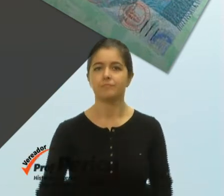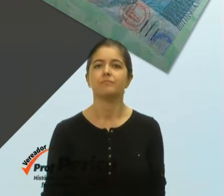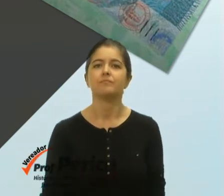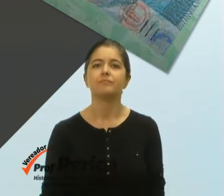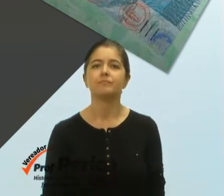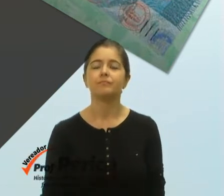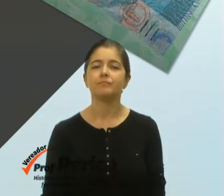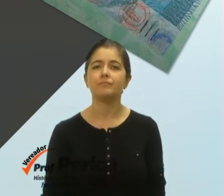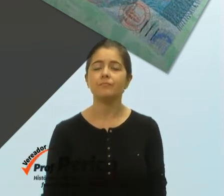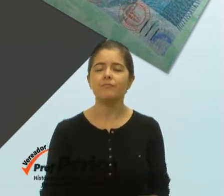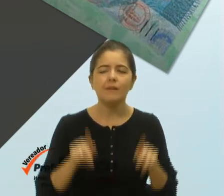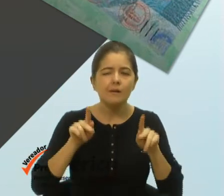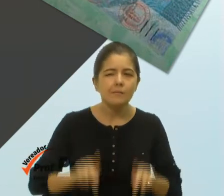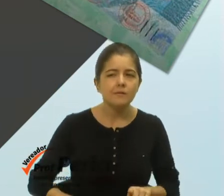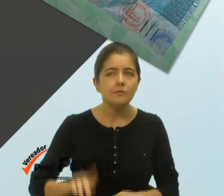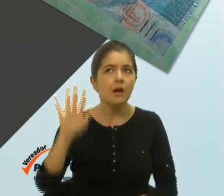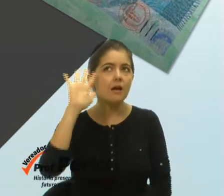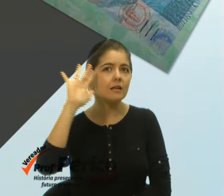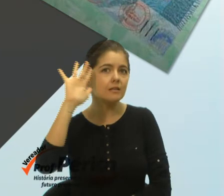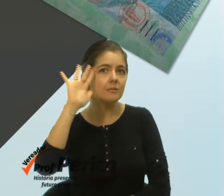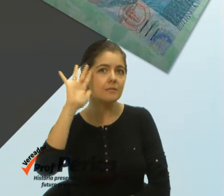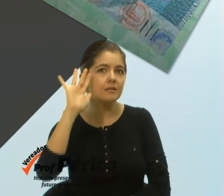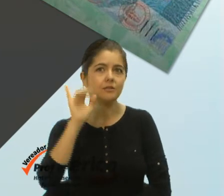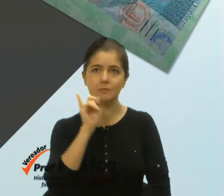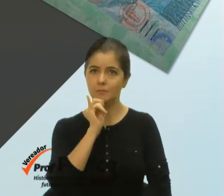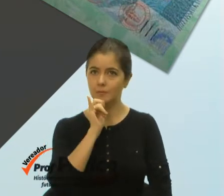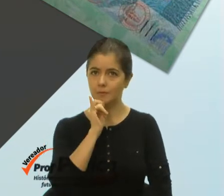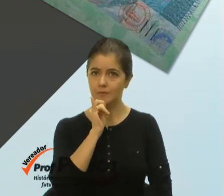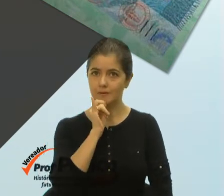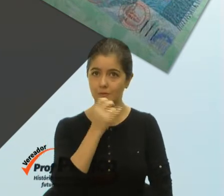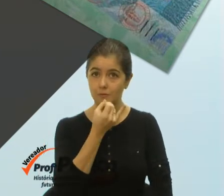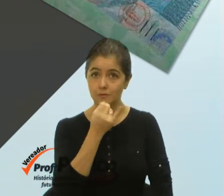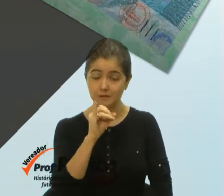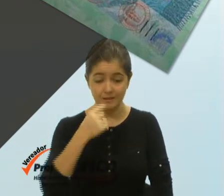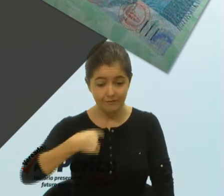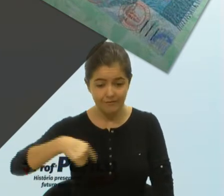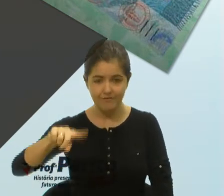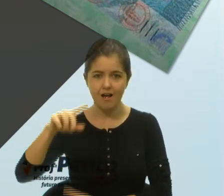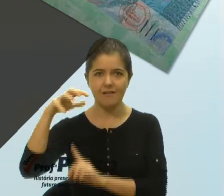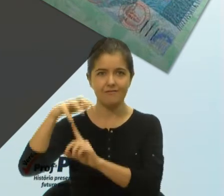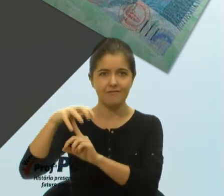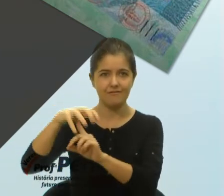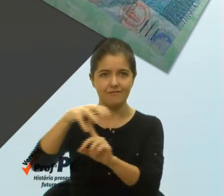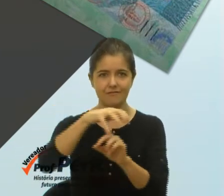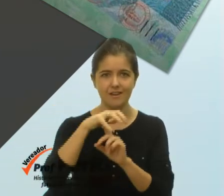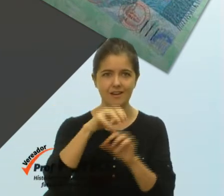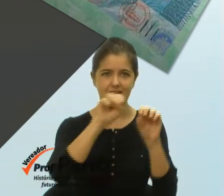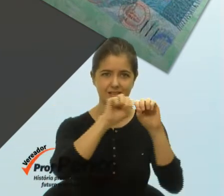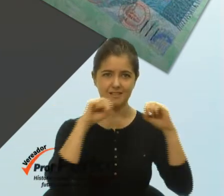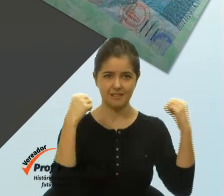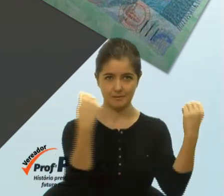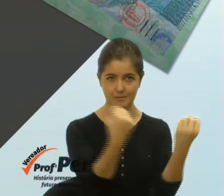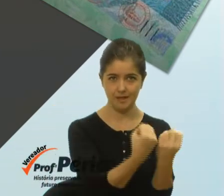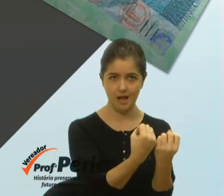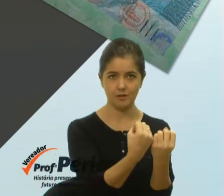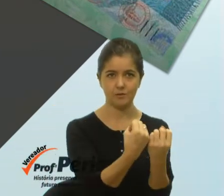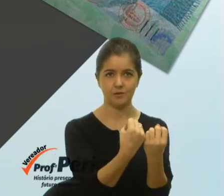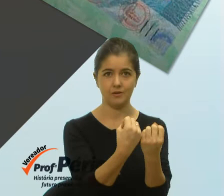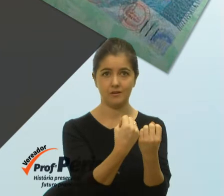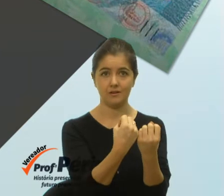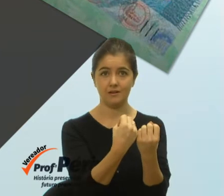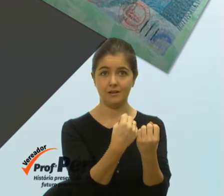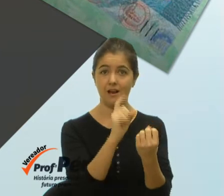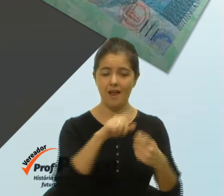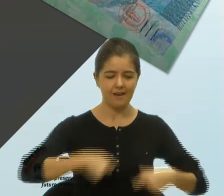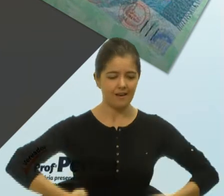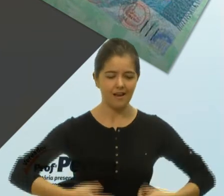Para quem imagina que se investir em alguma feira, em algum seminário, por parte do poder público municipal, é